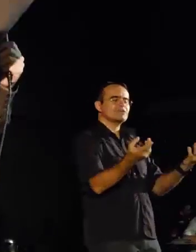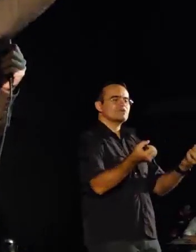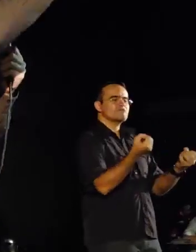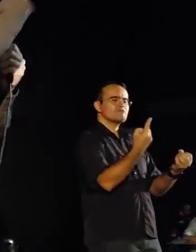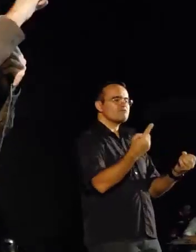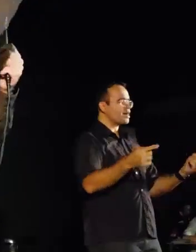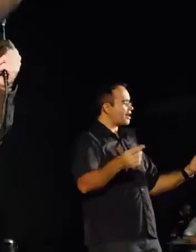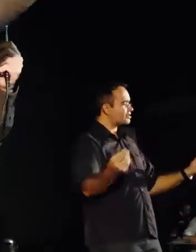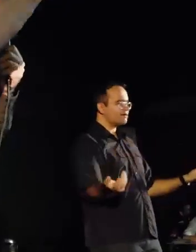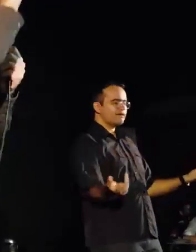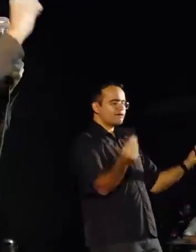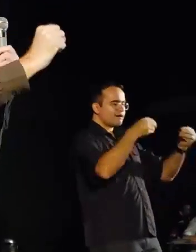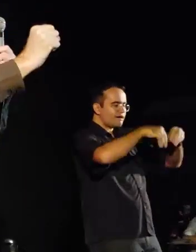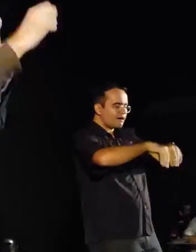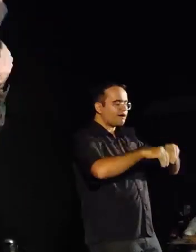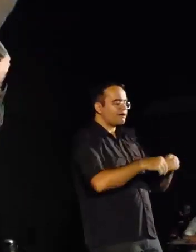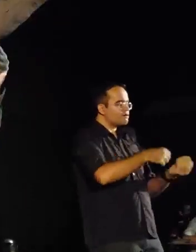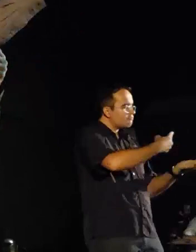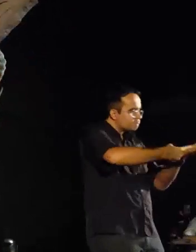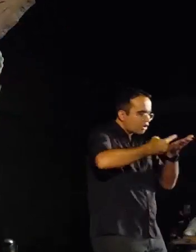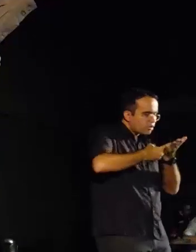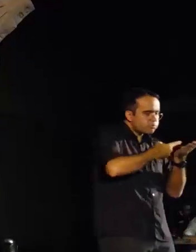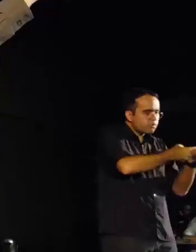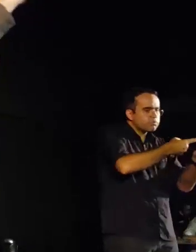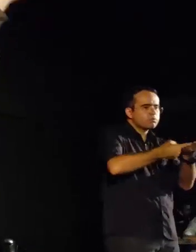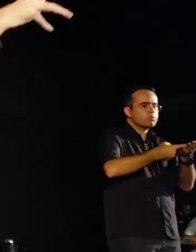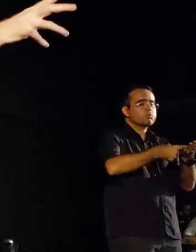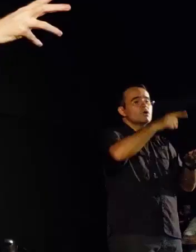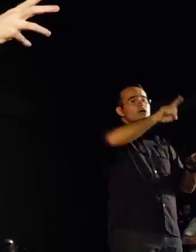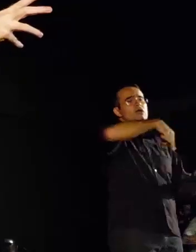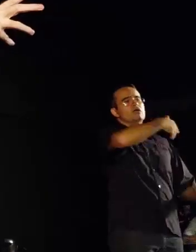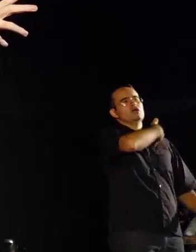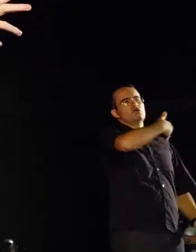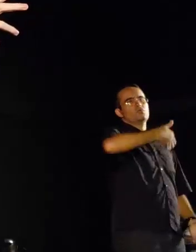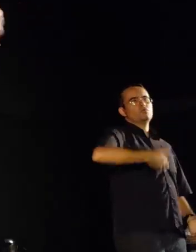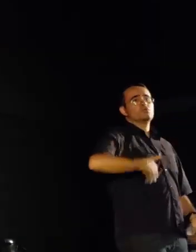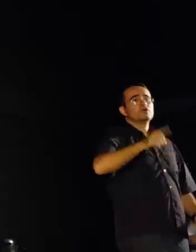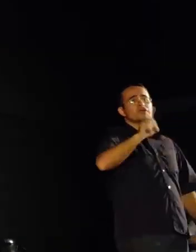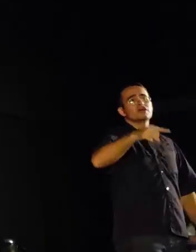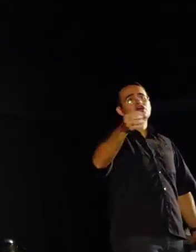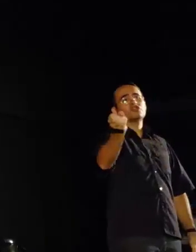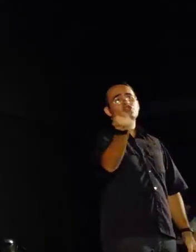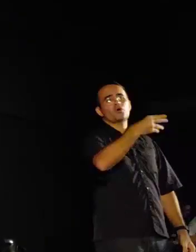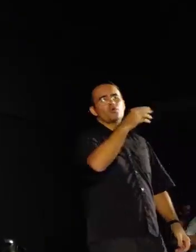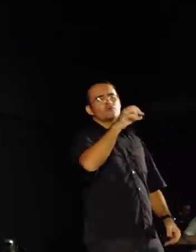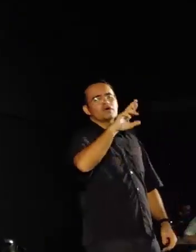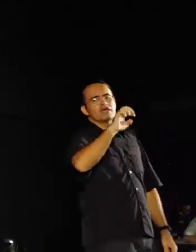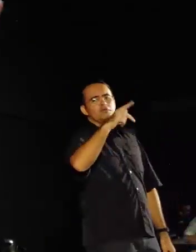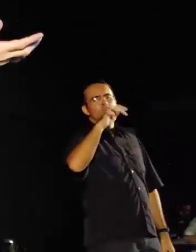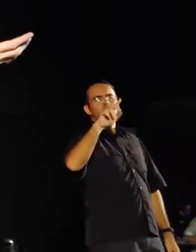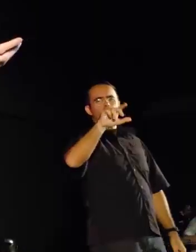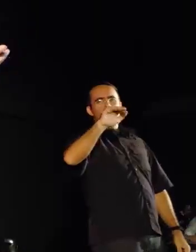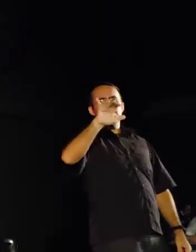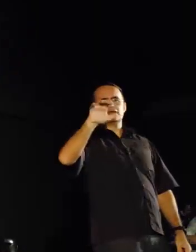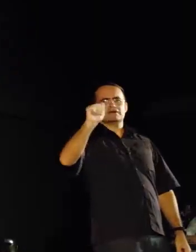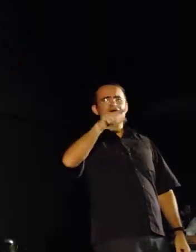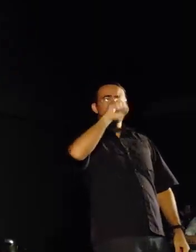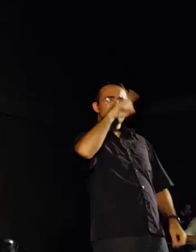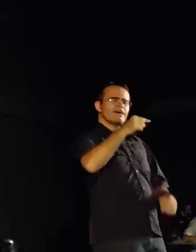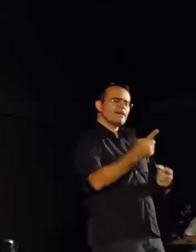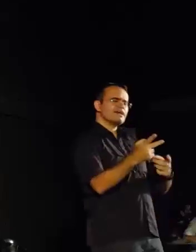se organizam a partir de um polo, e esse é o polo do governo. Isso foi a Nova República. Repetindo um modelo que no fundo era um modelo